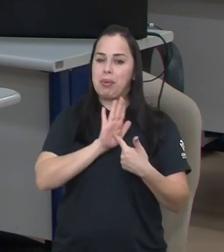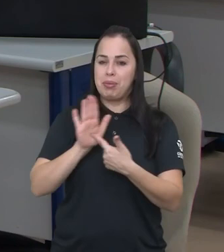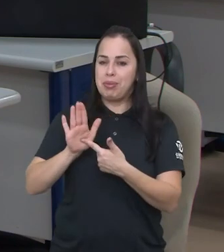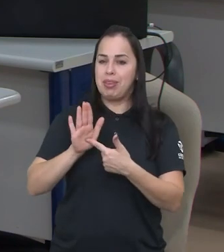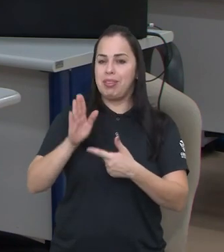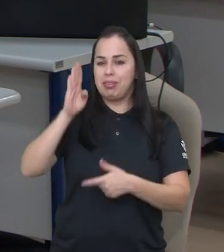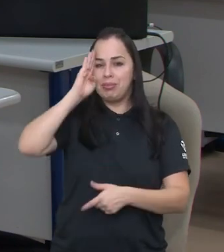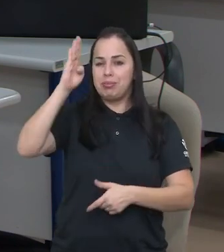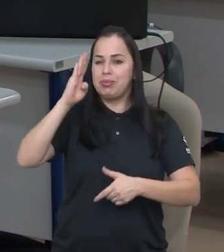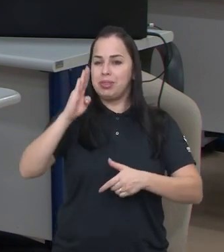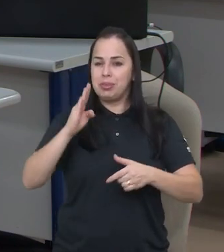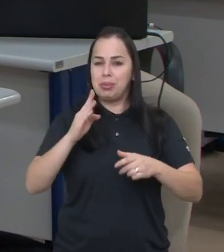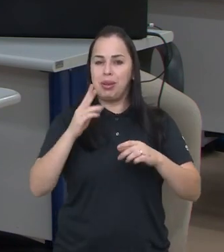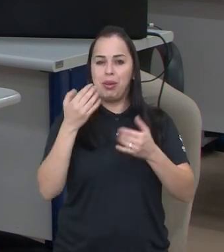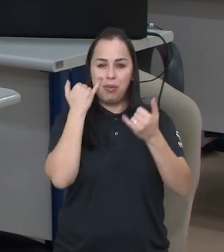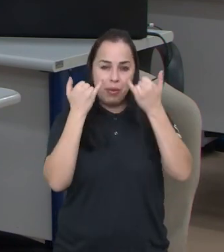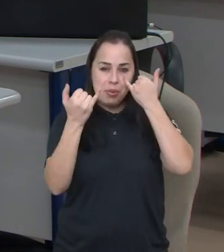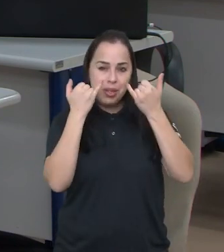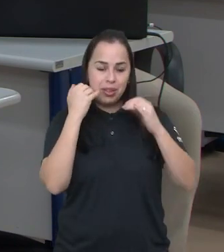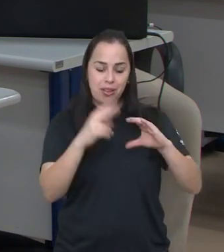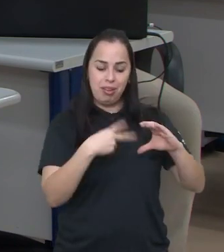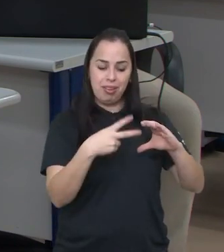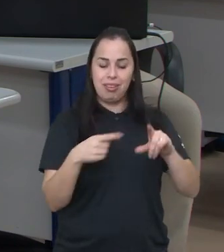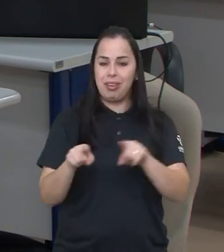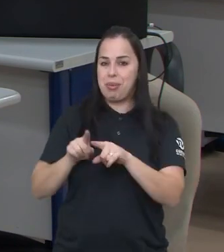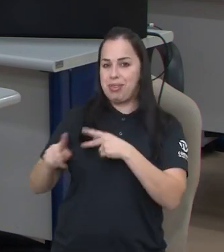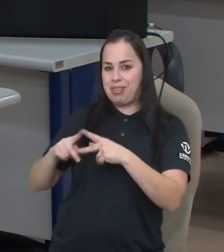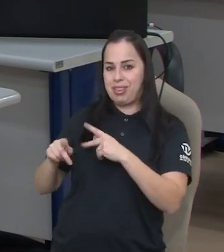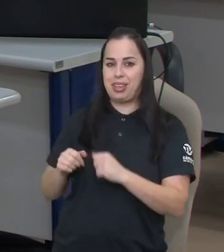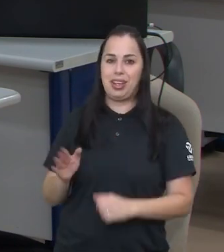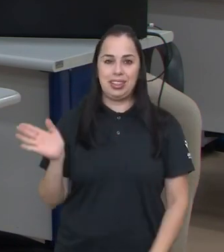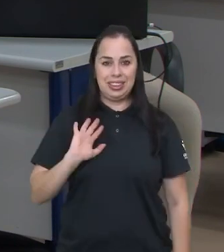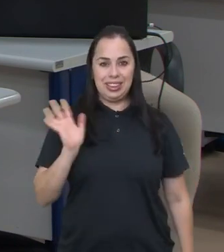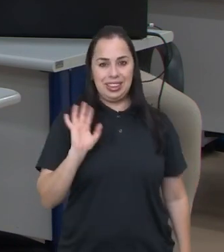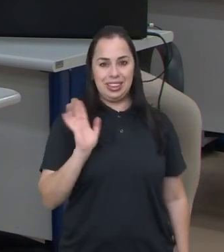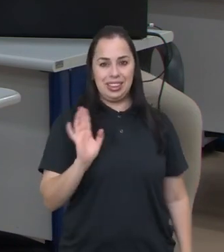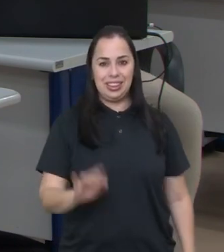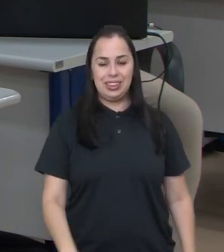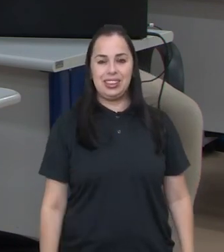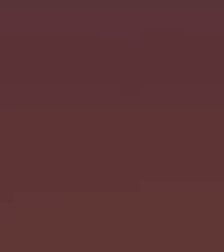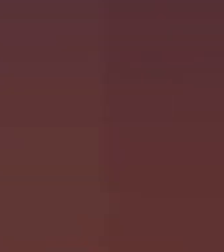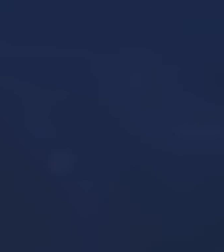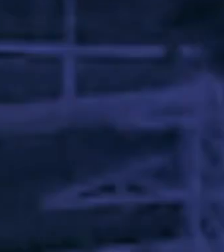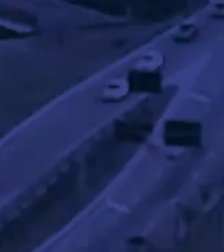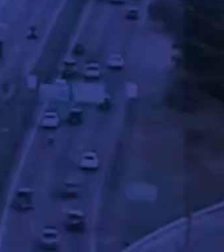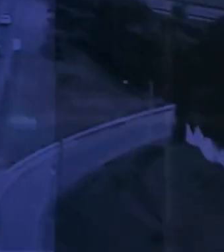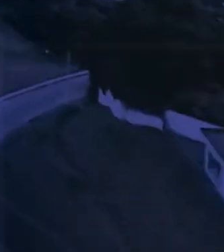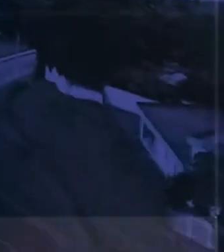você as principais notícias que marcaram a semana na Câmara e na nossa cidade. Até lá!